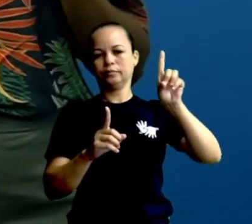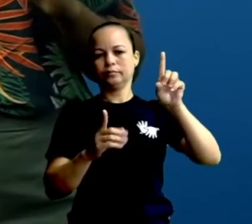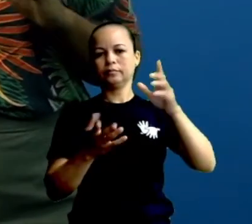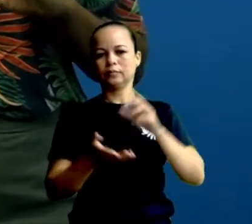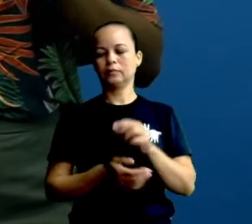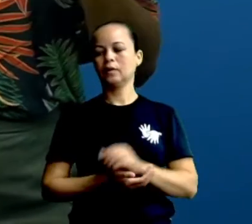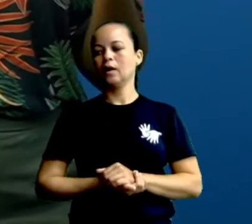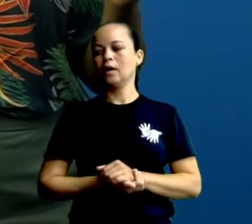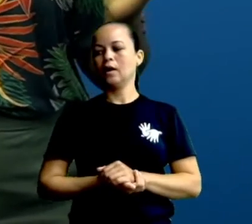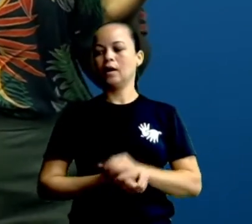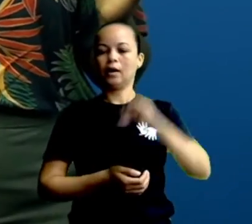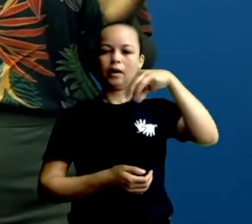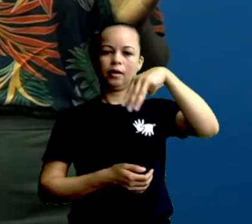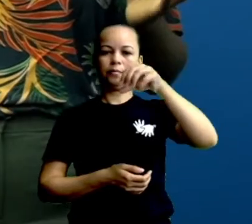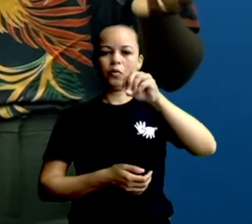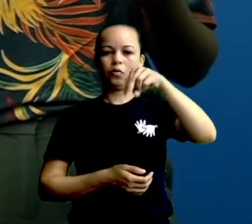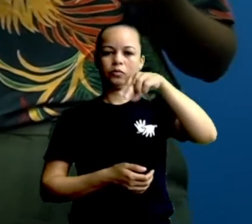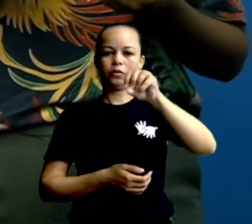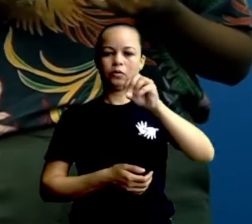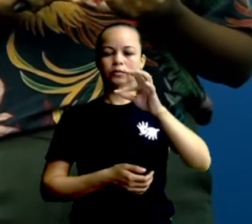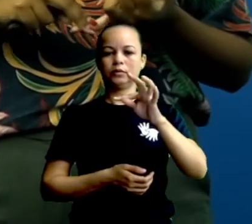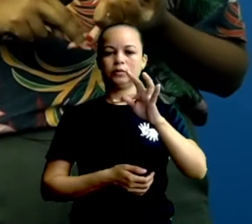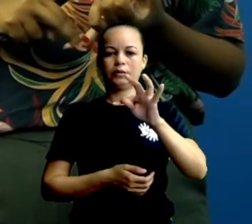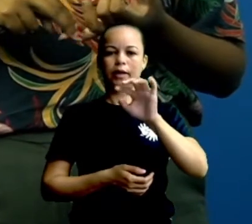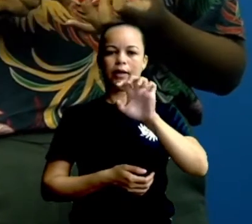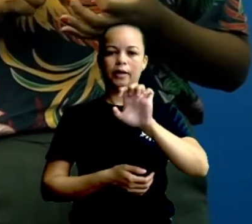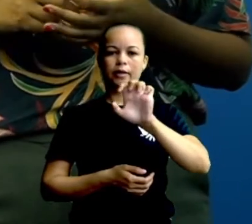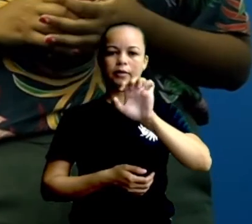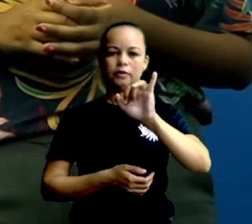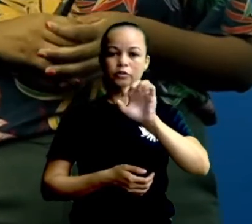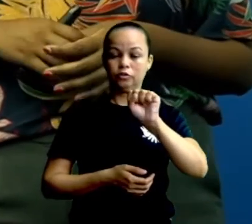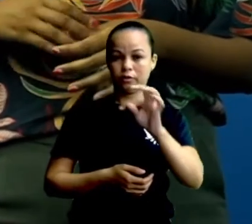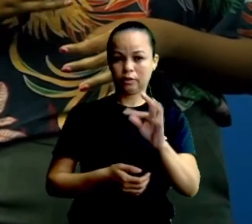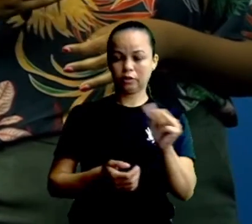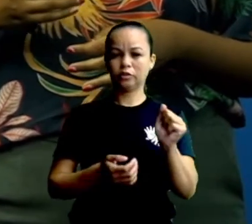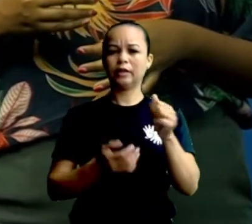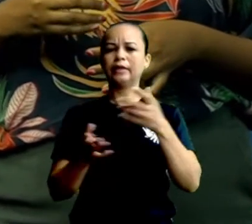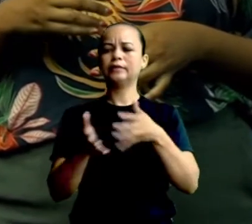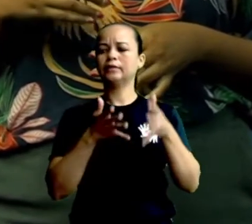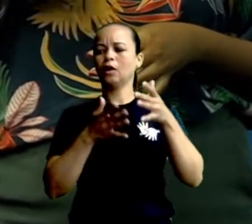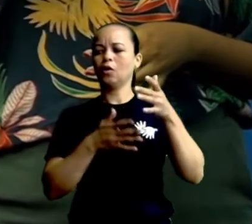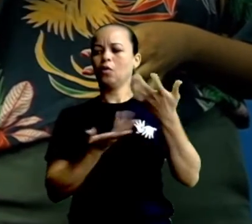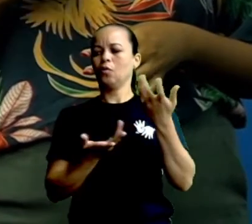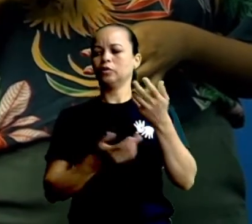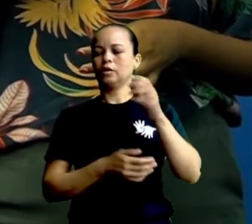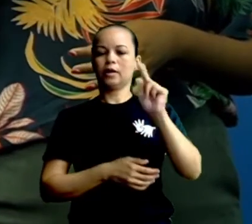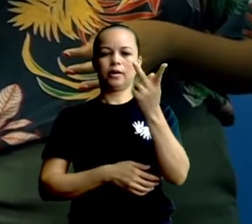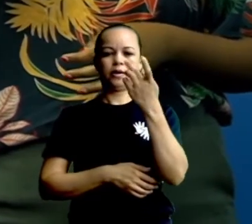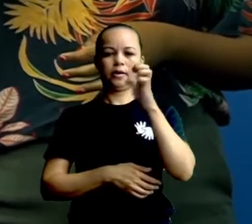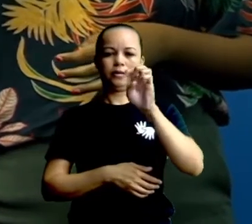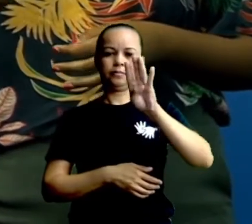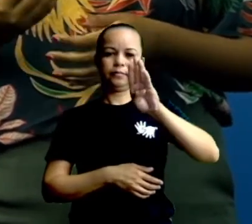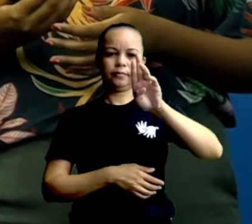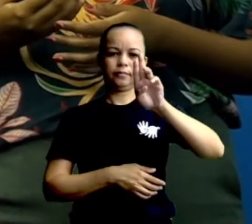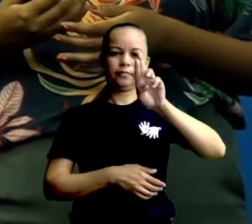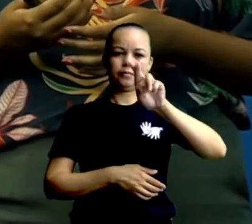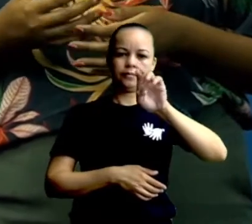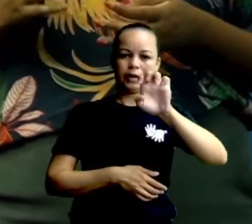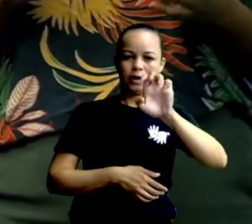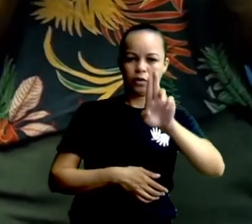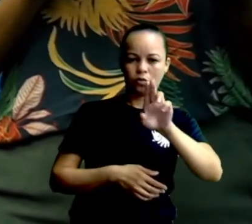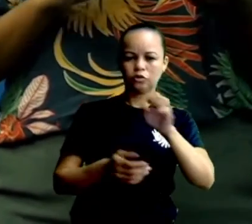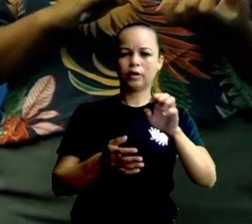Um único Deus e não vários deuses. Então, os hebreus eram povos que acreditavam na existência de um único